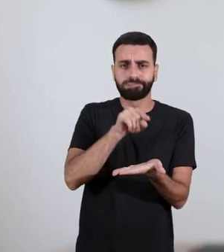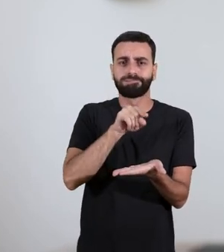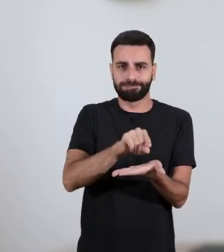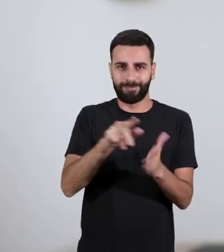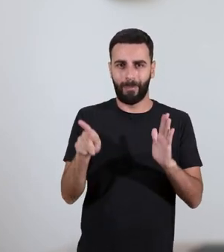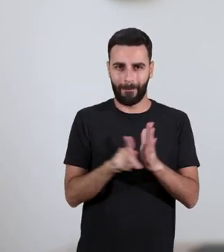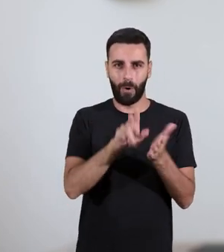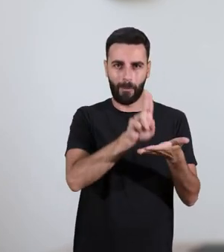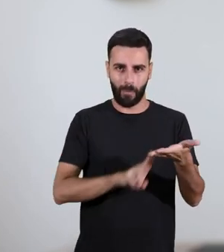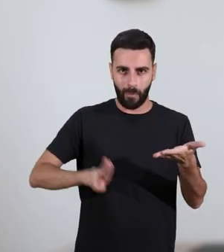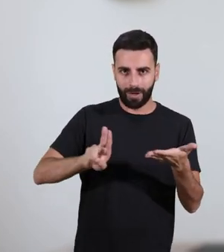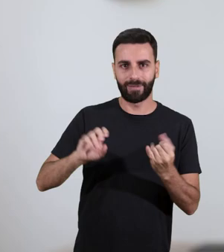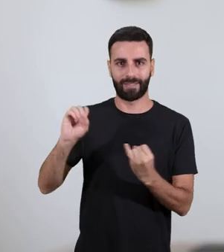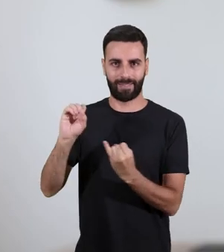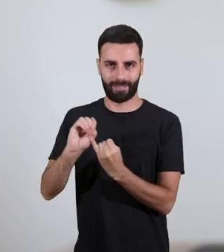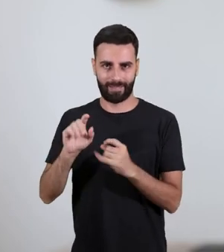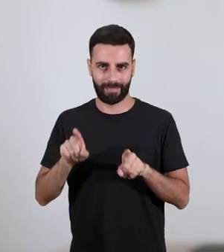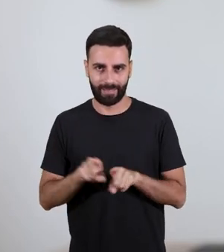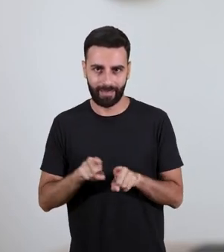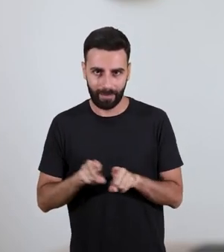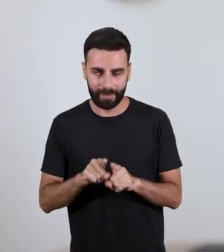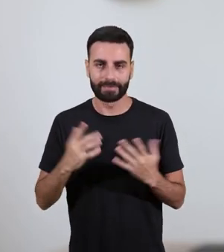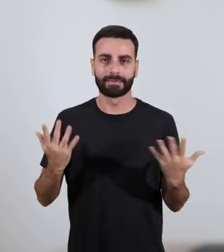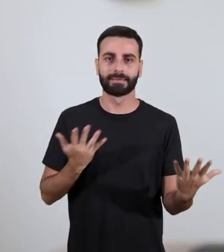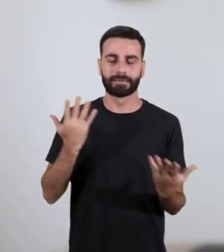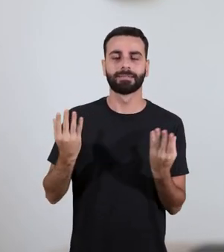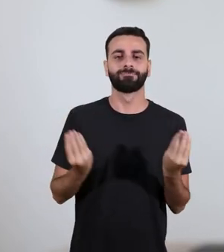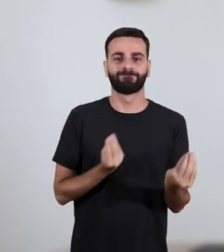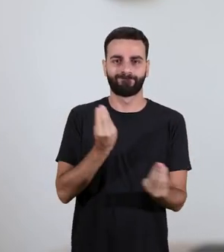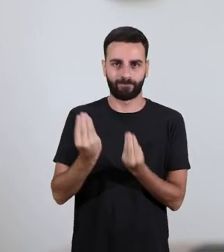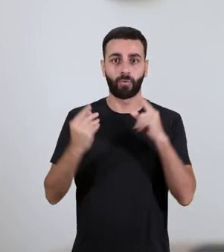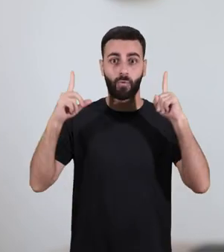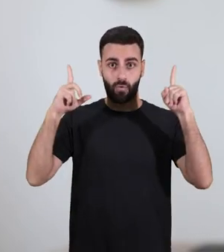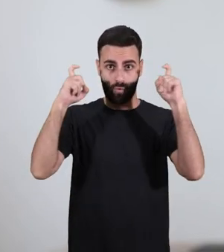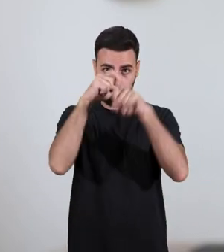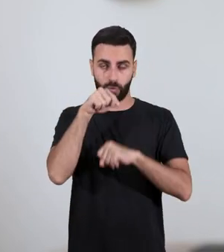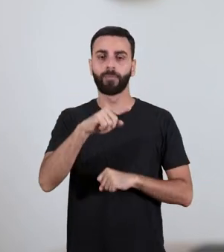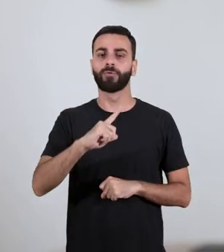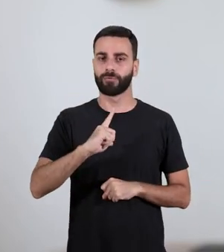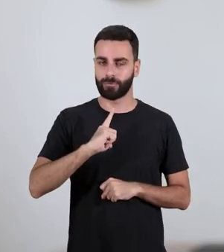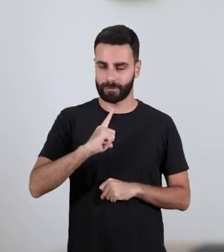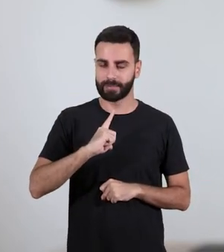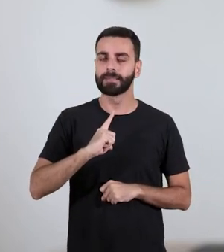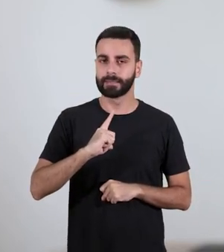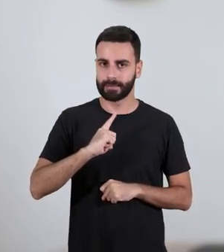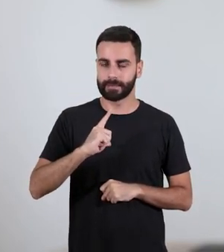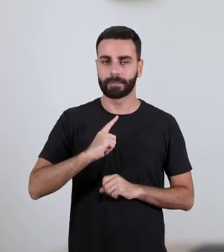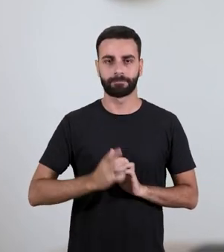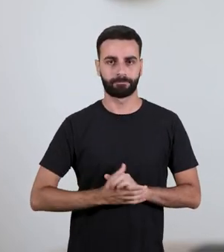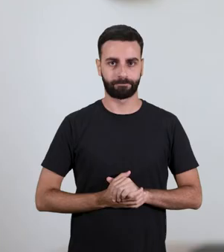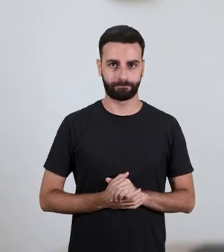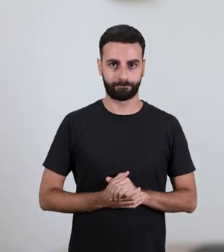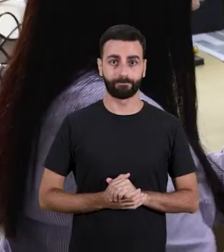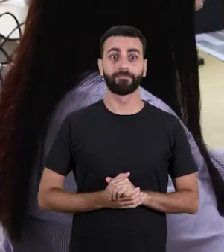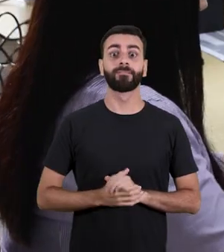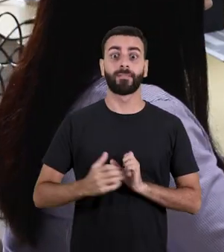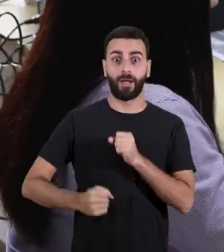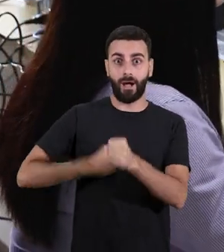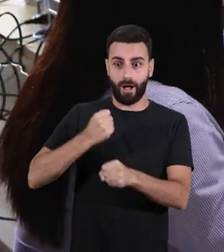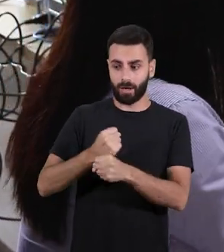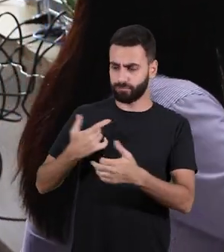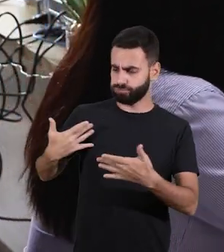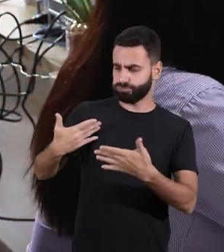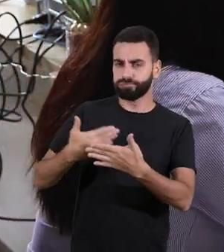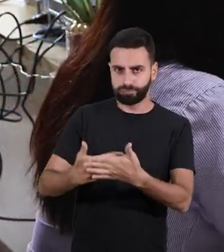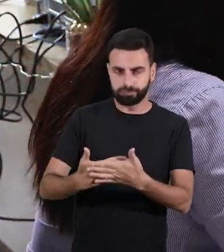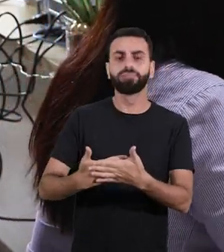no orçamento das instituições federais de ensino superior colocaram o funcionamento de todas as instituições em risco. Ao longo de